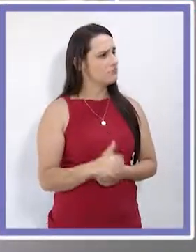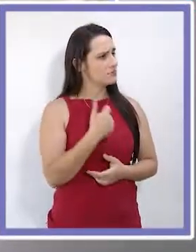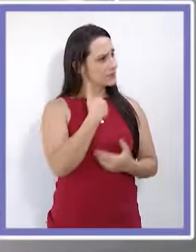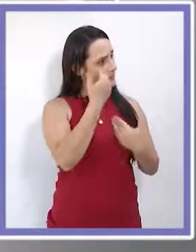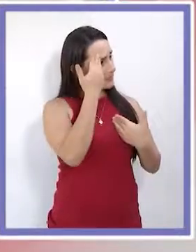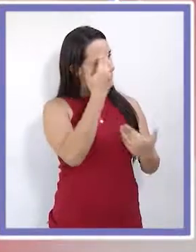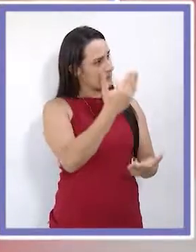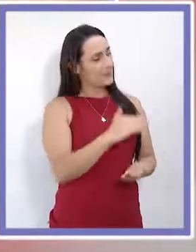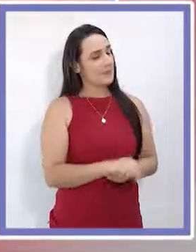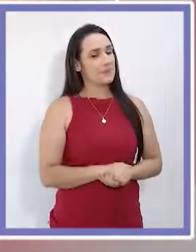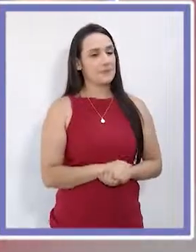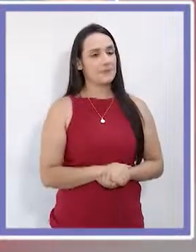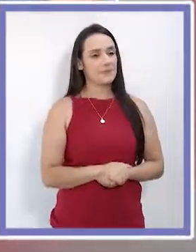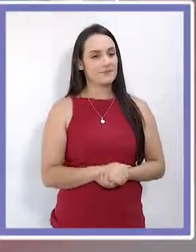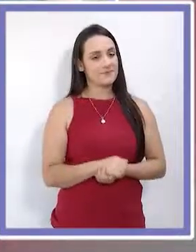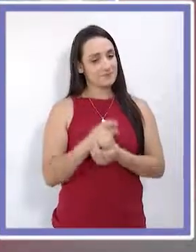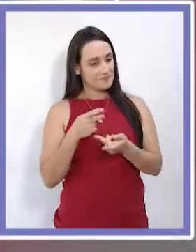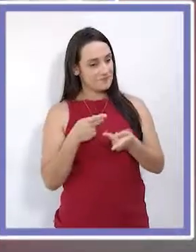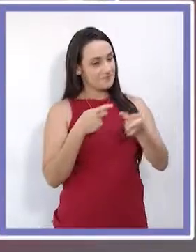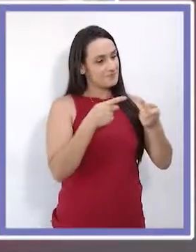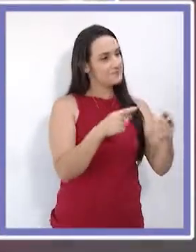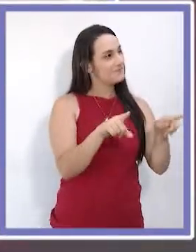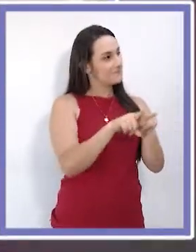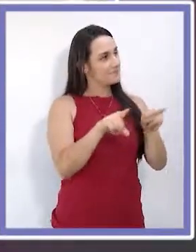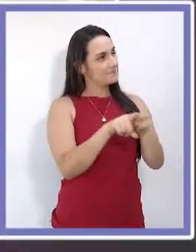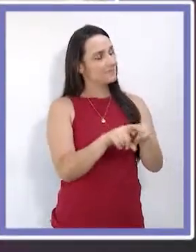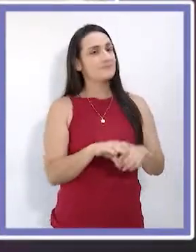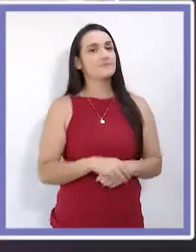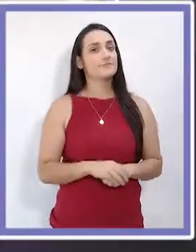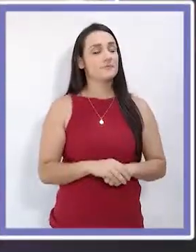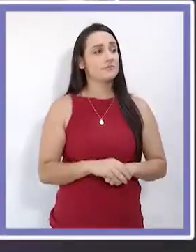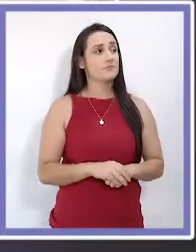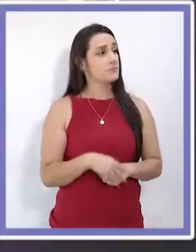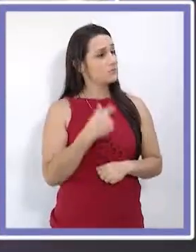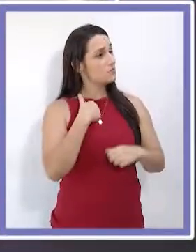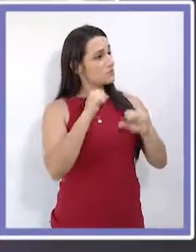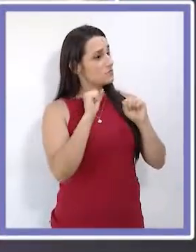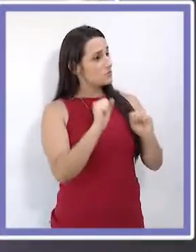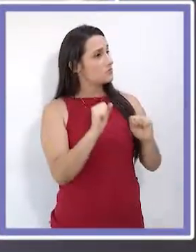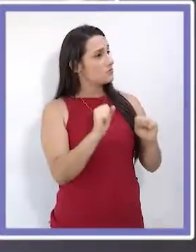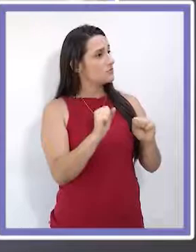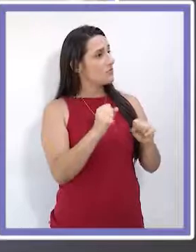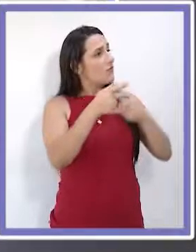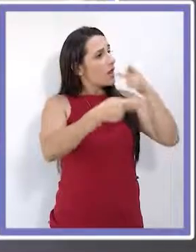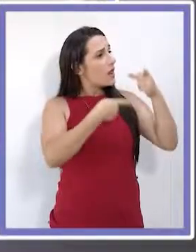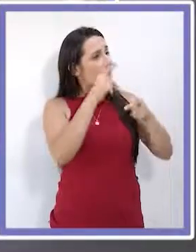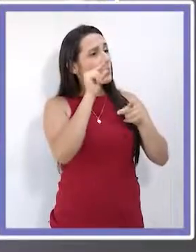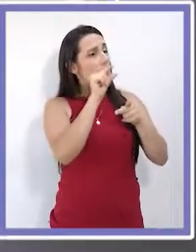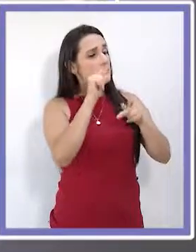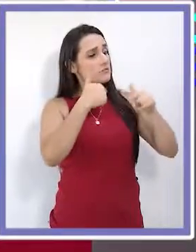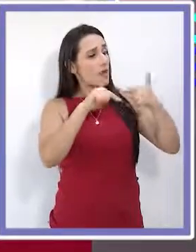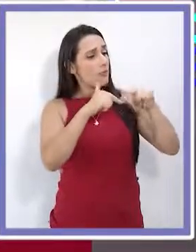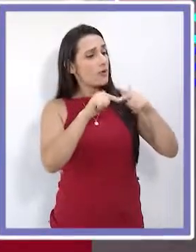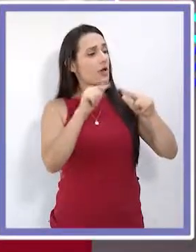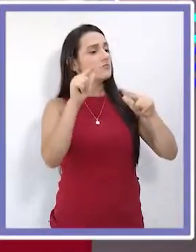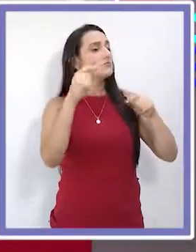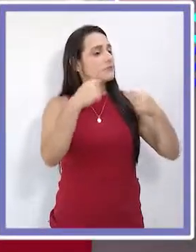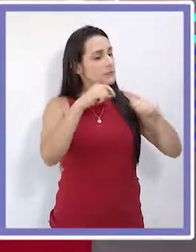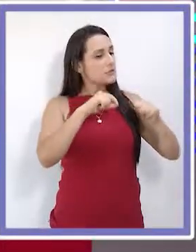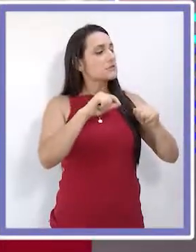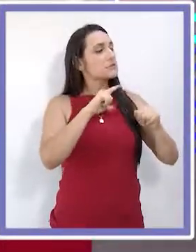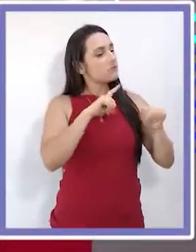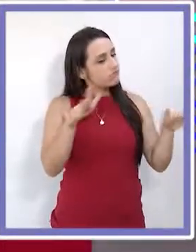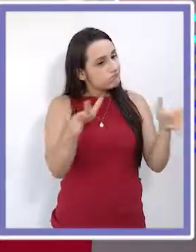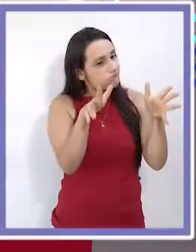Assembleia. Eu que agradeço, né, o convite também, e poder falar um pouco desse trabalho,